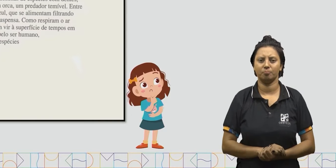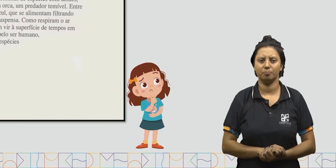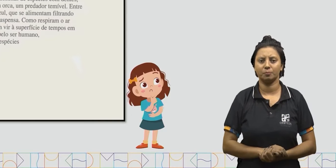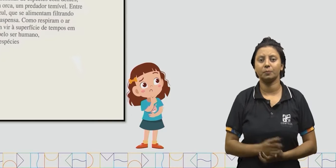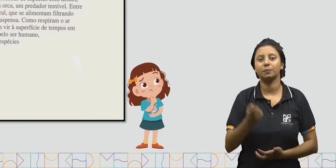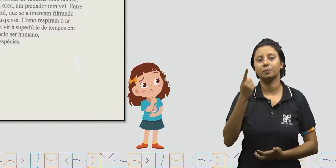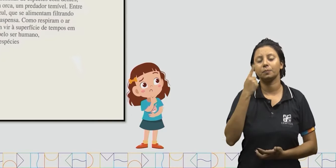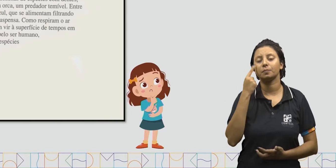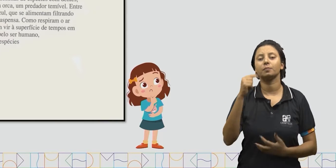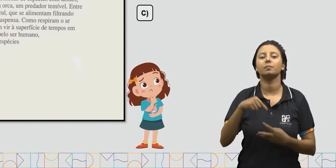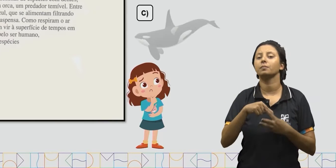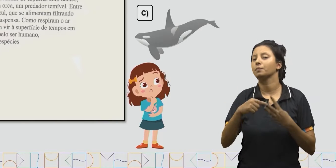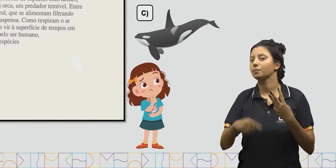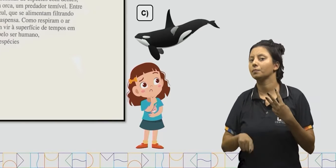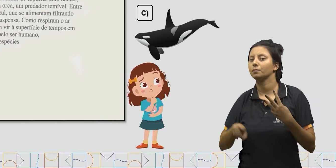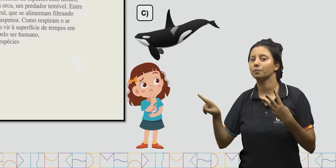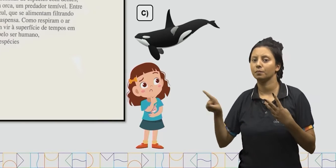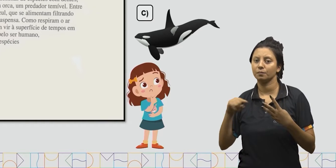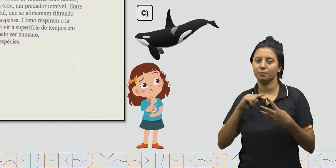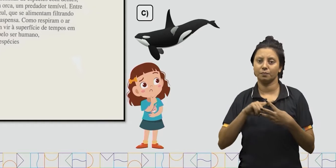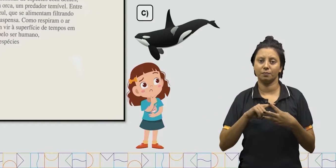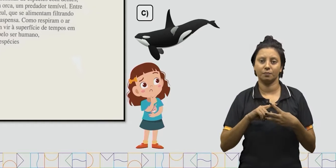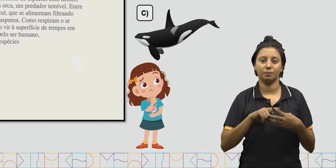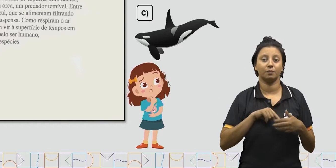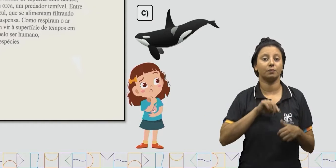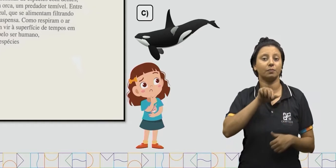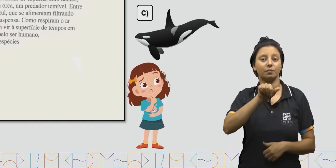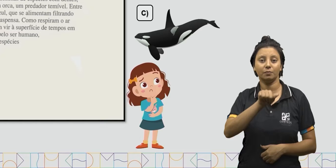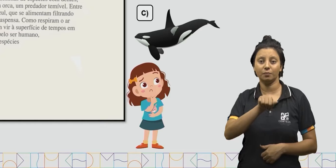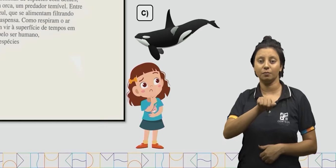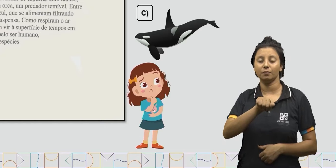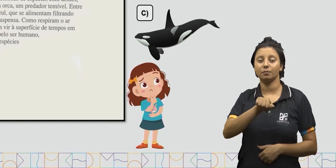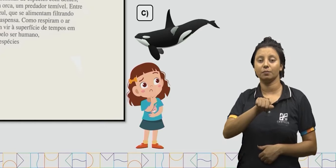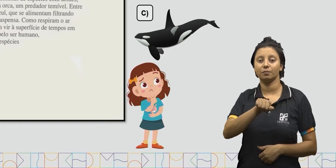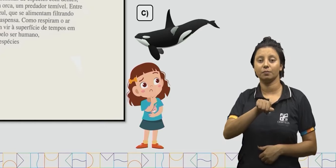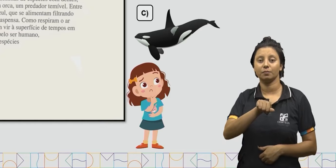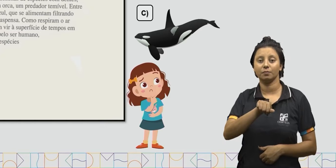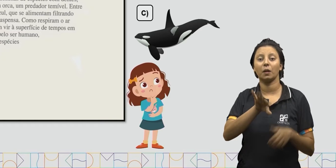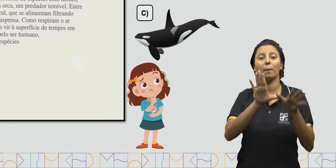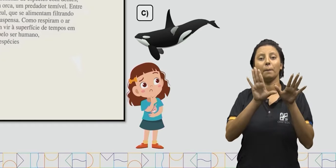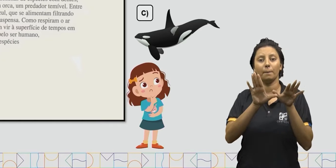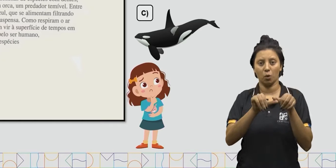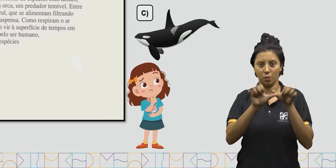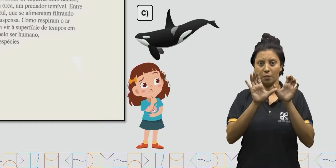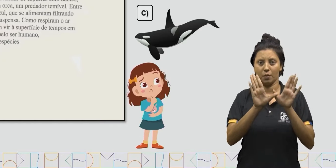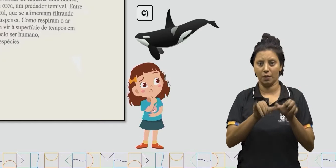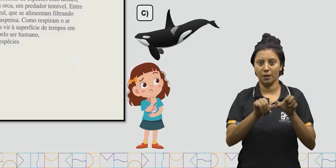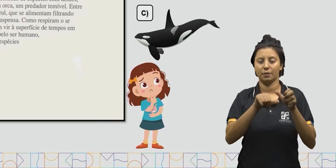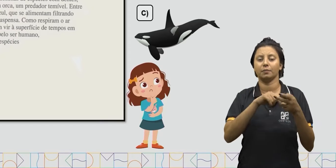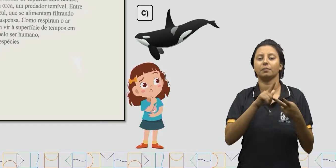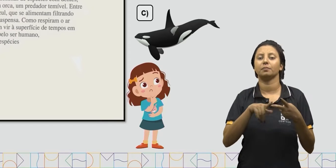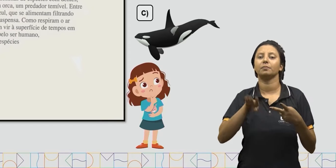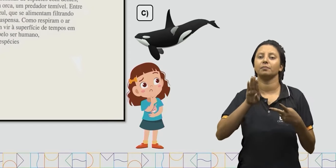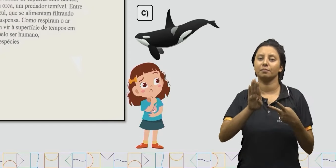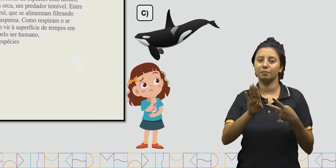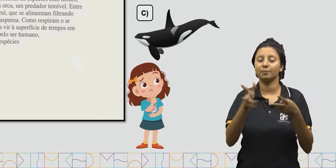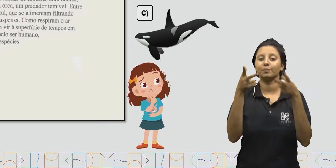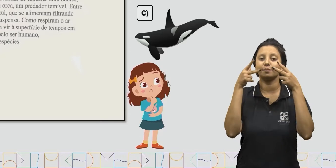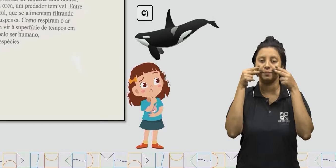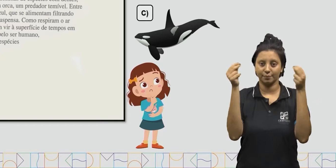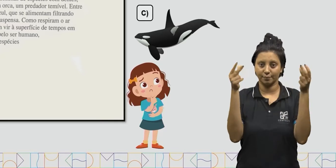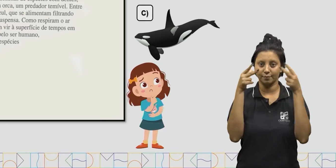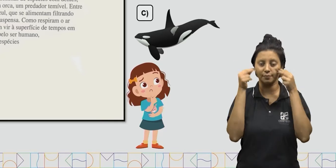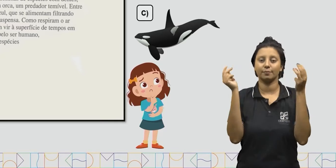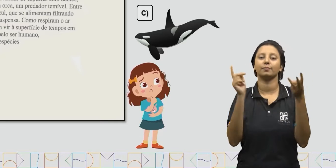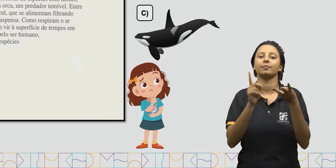ver as alternativas? Na alternativa A, nós temos a ilustração de uma borboleta. Na alternativa B, nós temos a foto